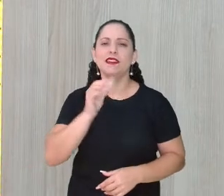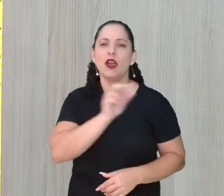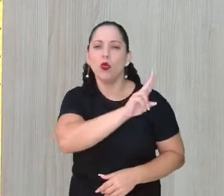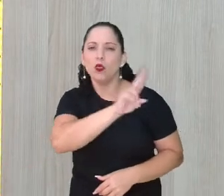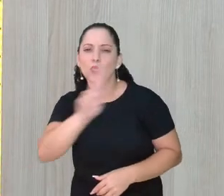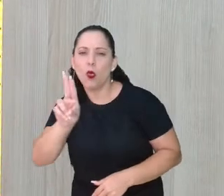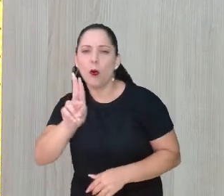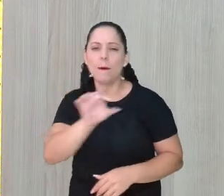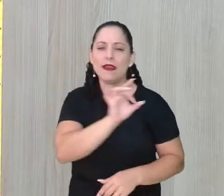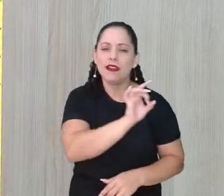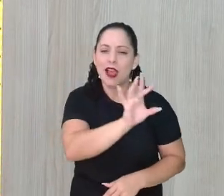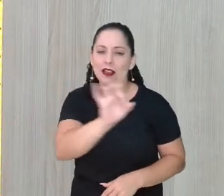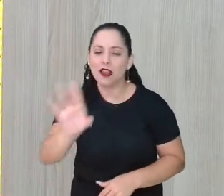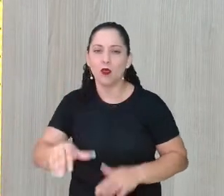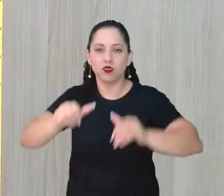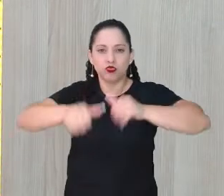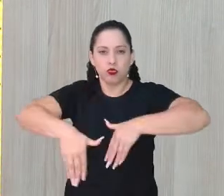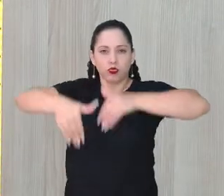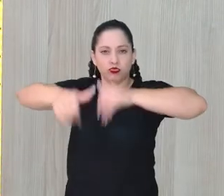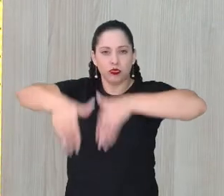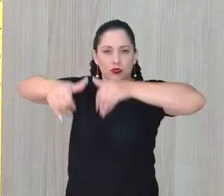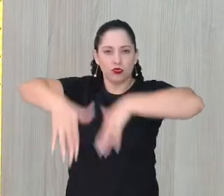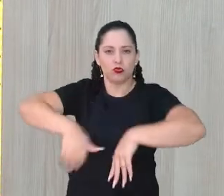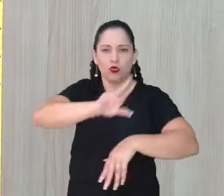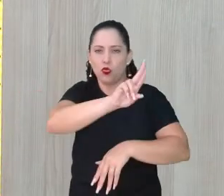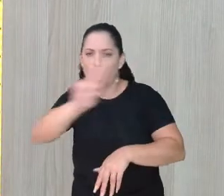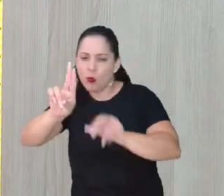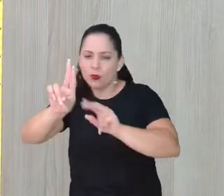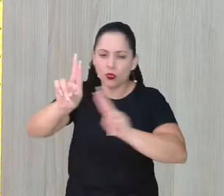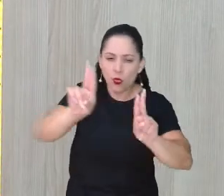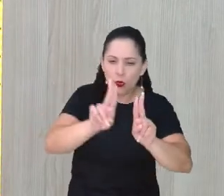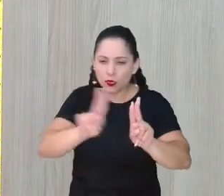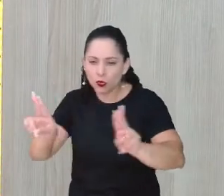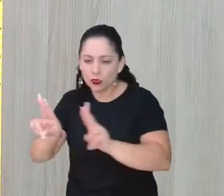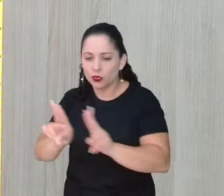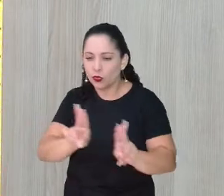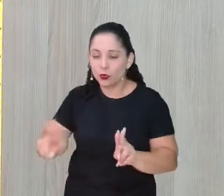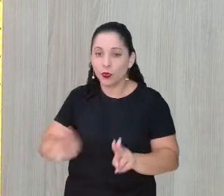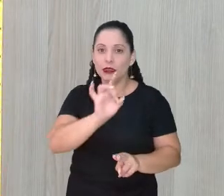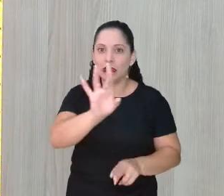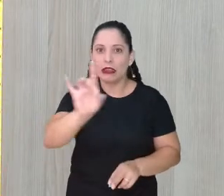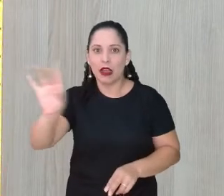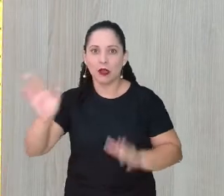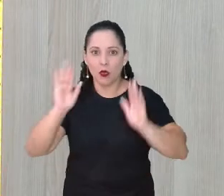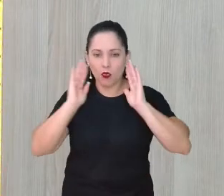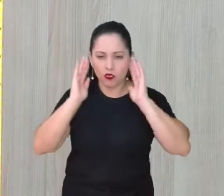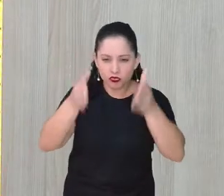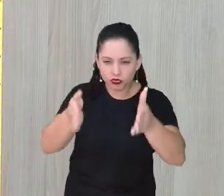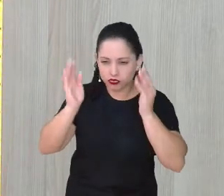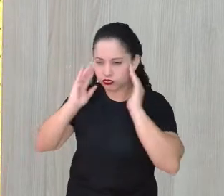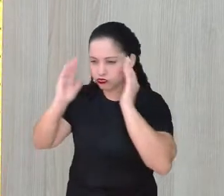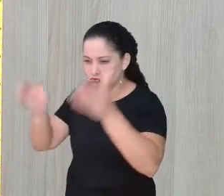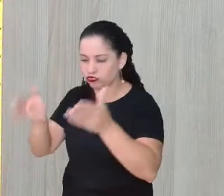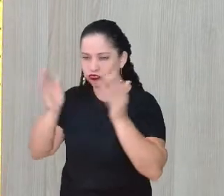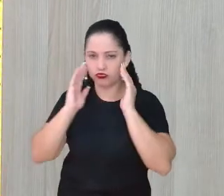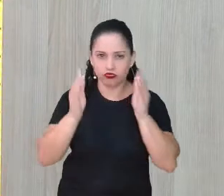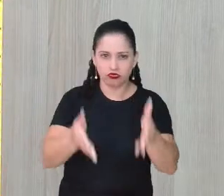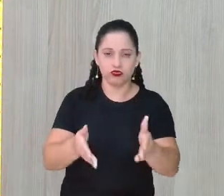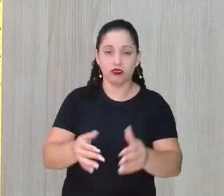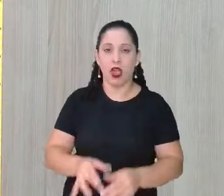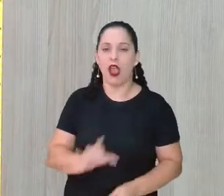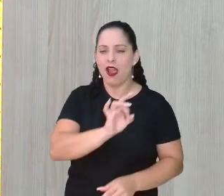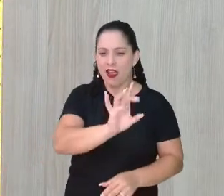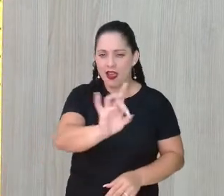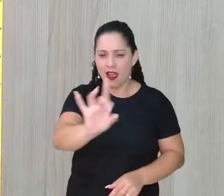de todos os soldados dos seus batalhões. E ele se retratava, né, ou se